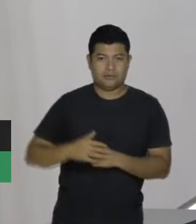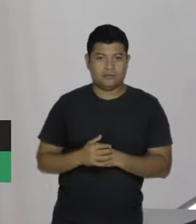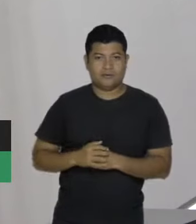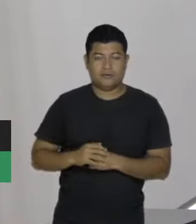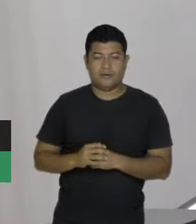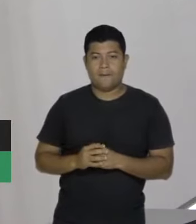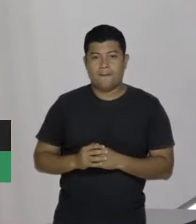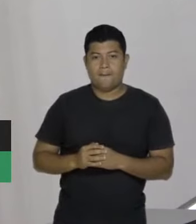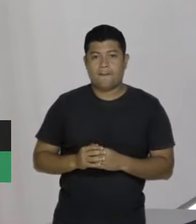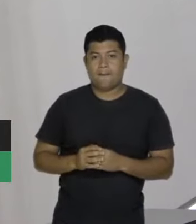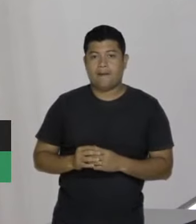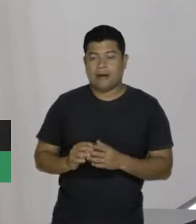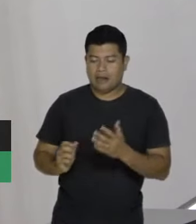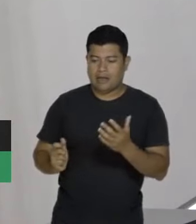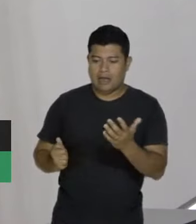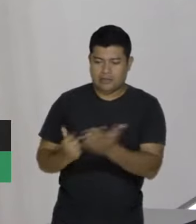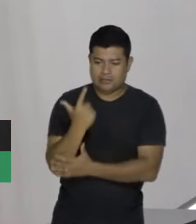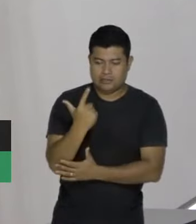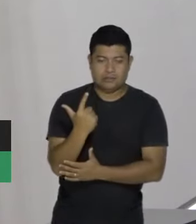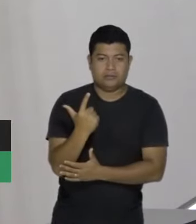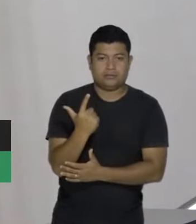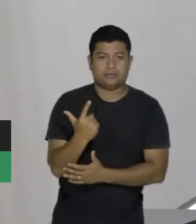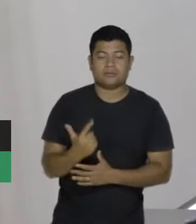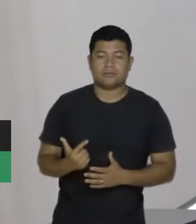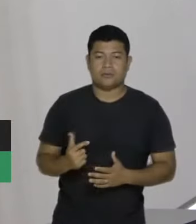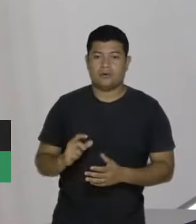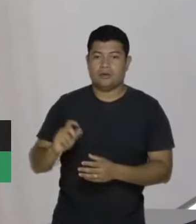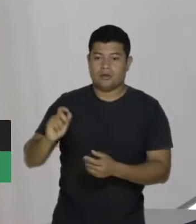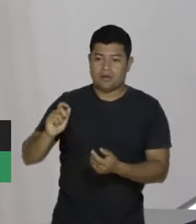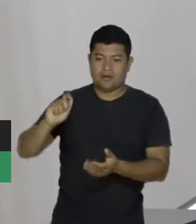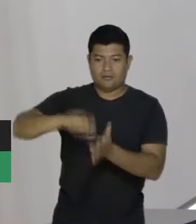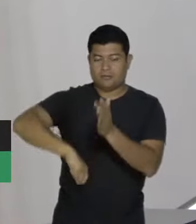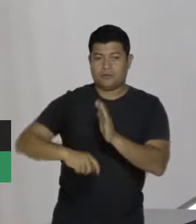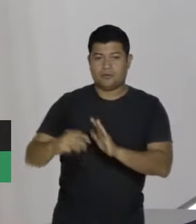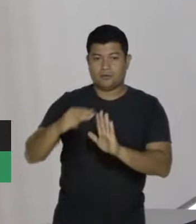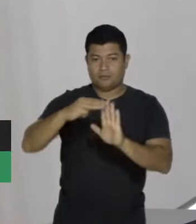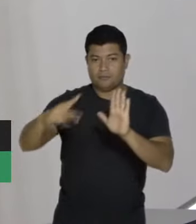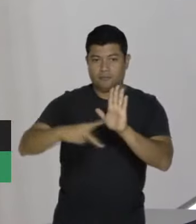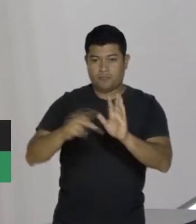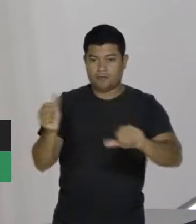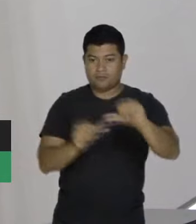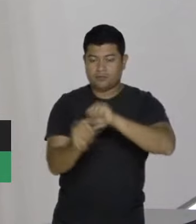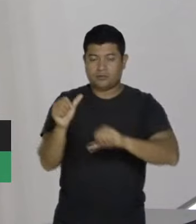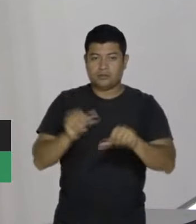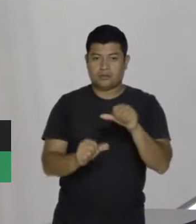medida provisória com a reforma administrativa do Estado.